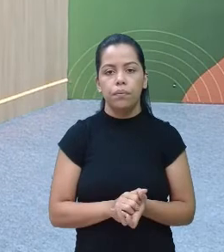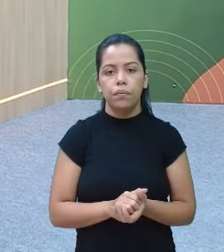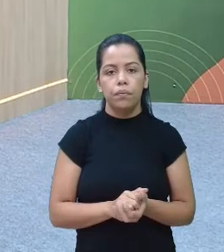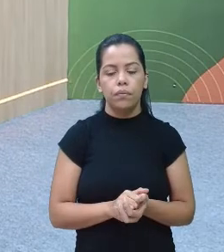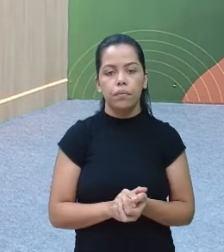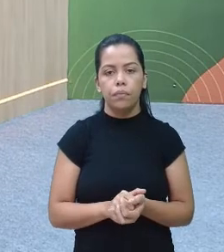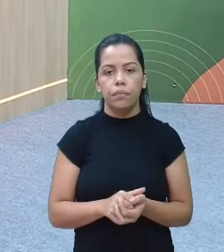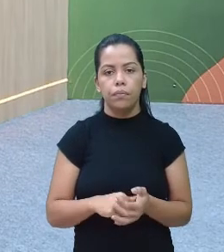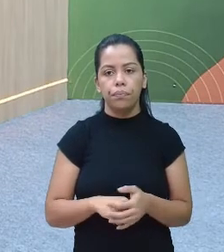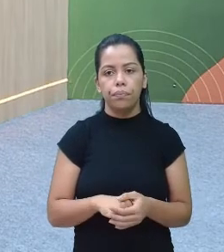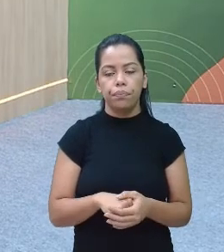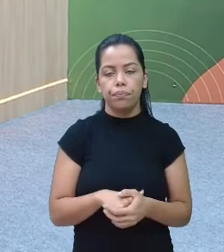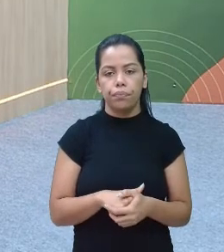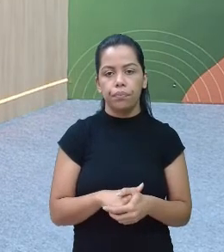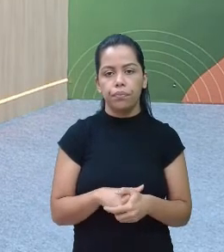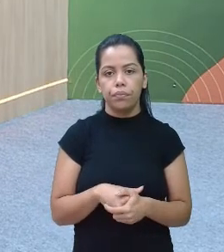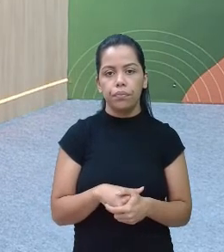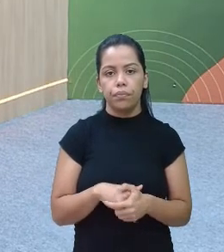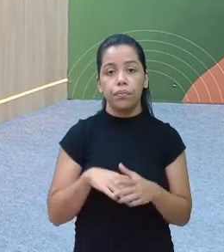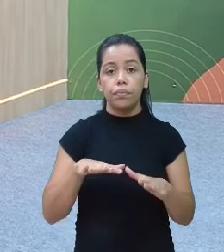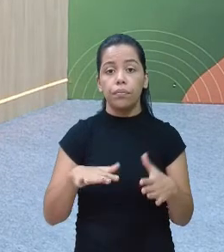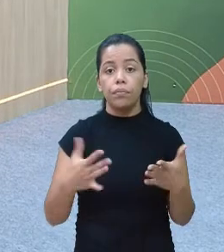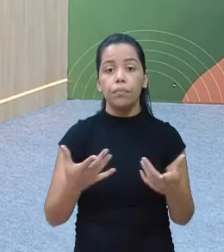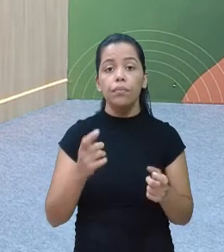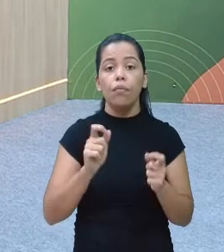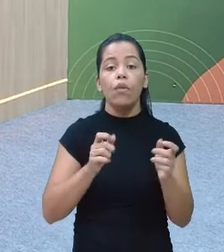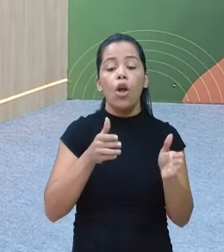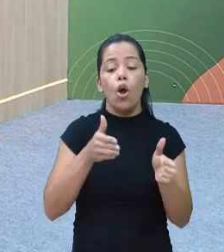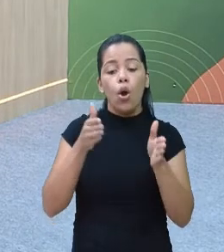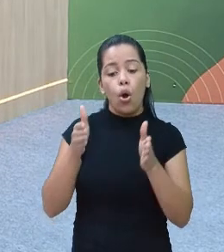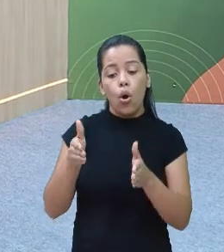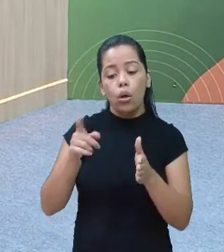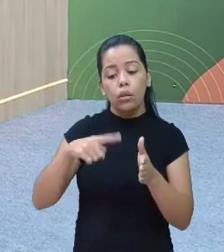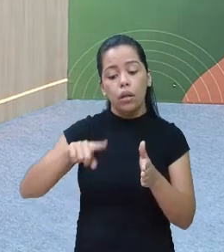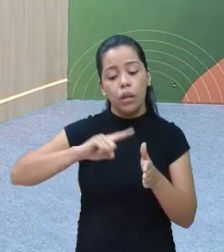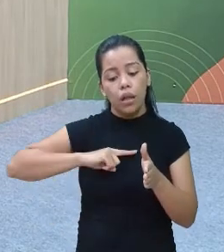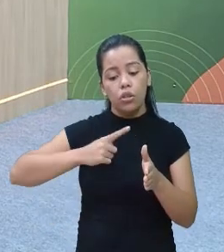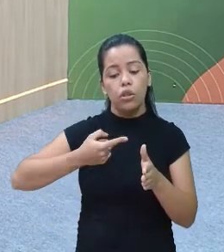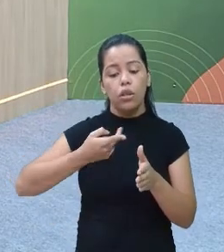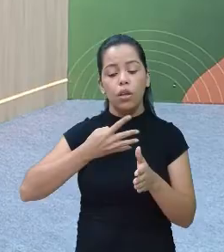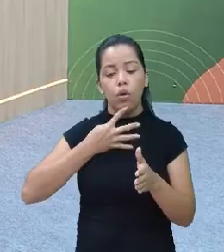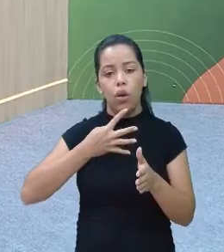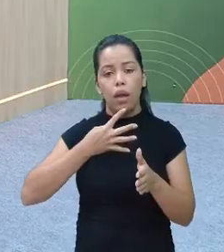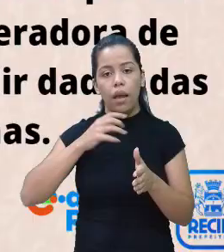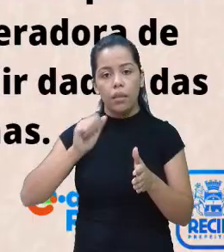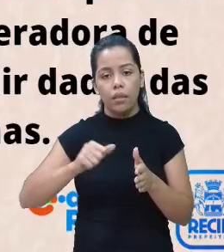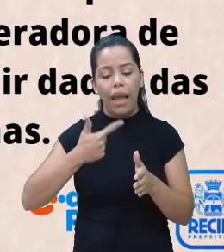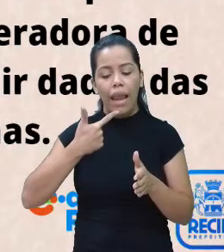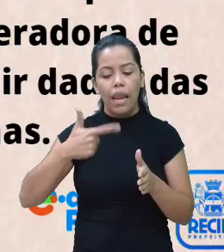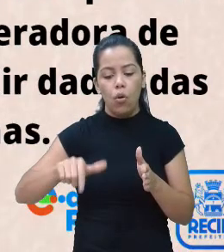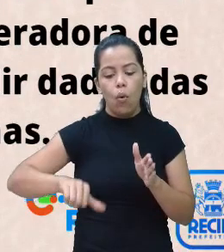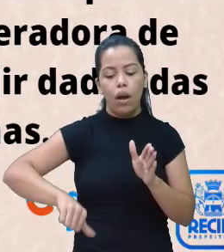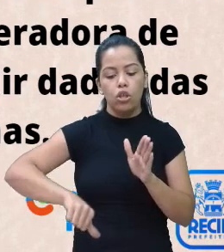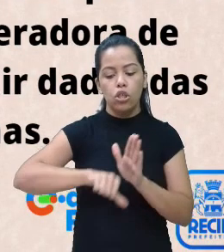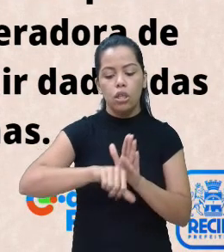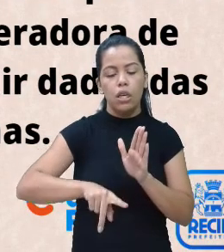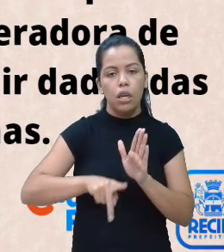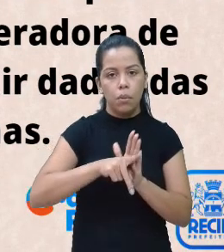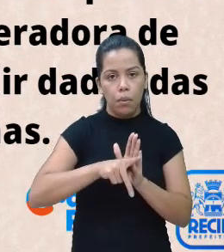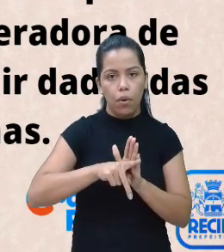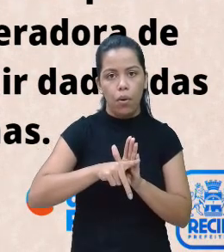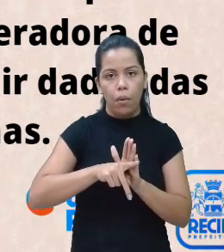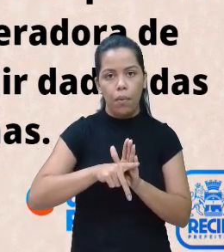Uma parte do que a gente conhece como linguagem criminosa é a famosa phishing, que vem do inglês e significa